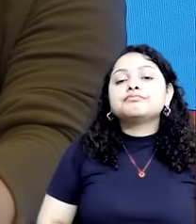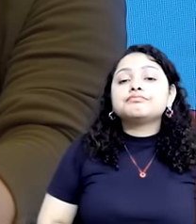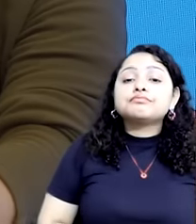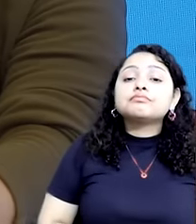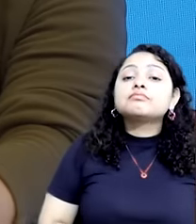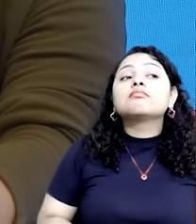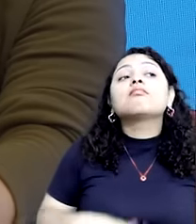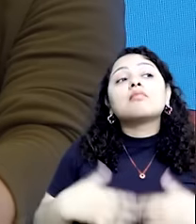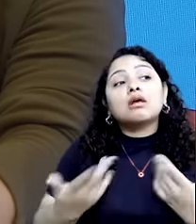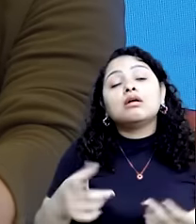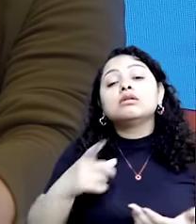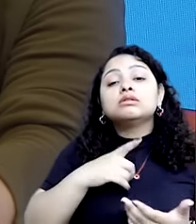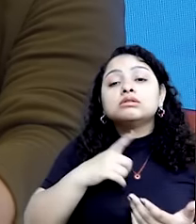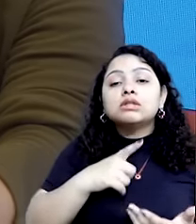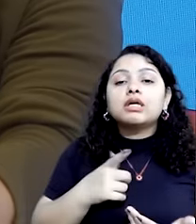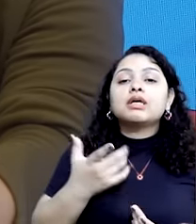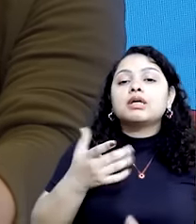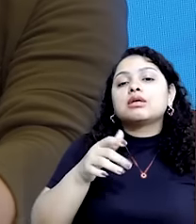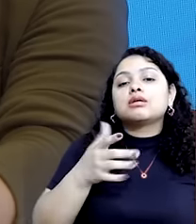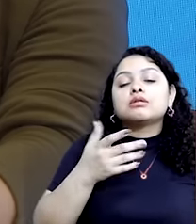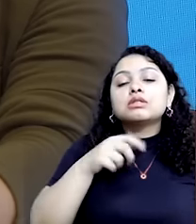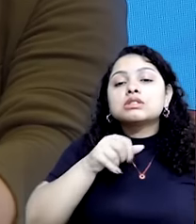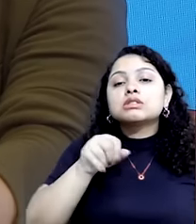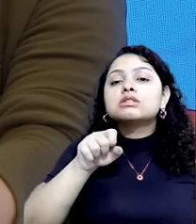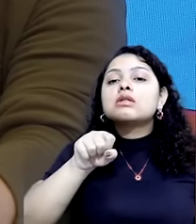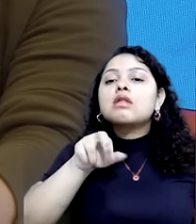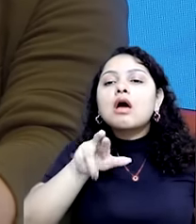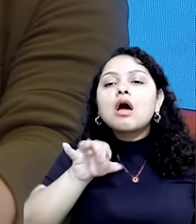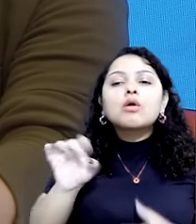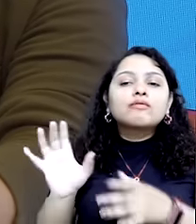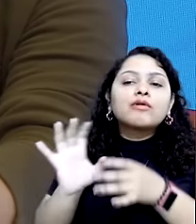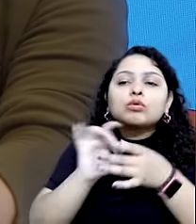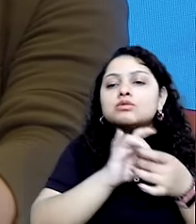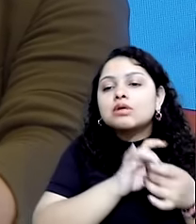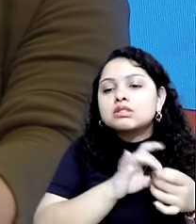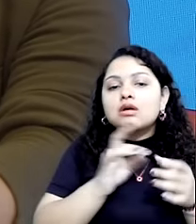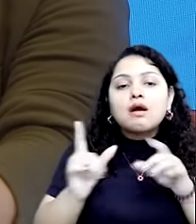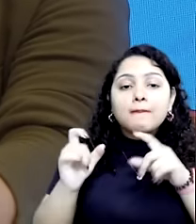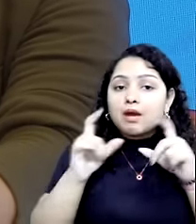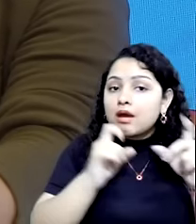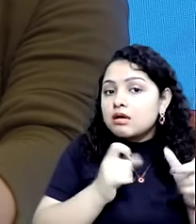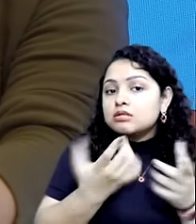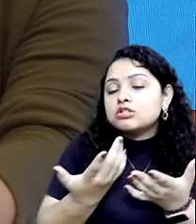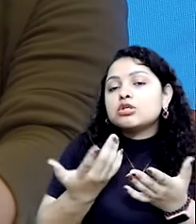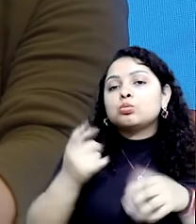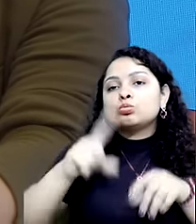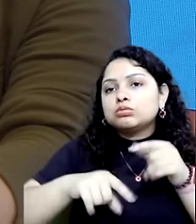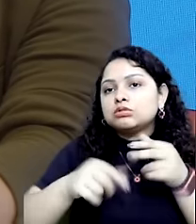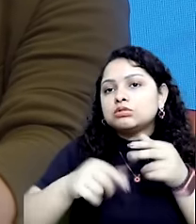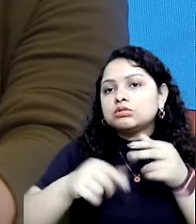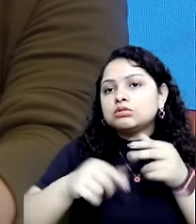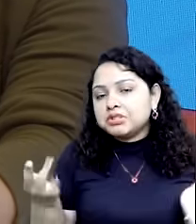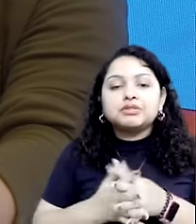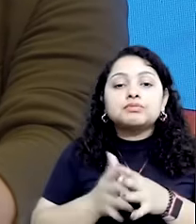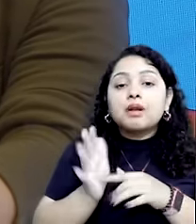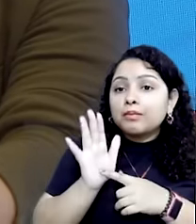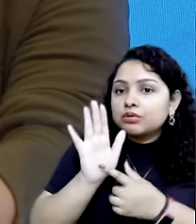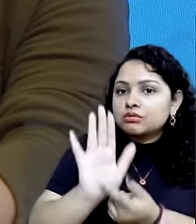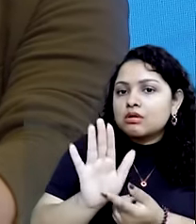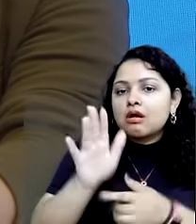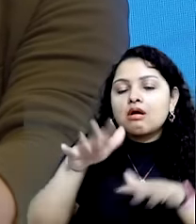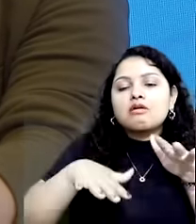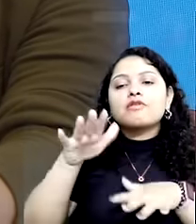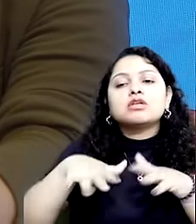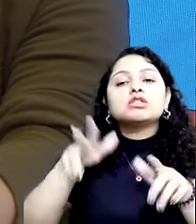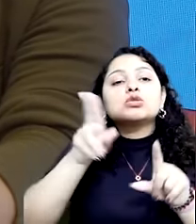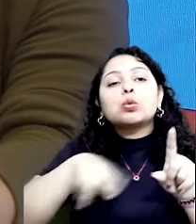temos quando a gente vai atrás de cenários né então a gente vai contextualizar a imagem Então a gente vai usar acessórios para mostrar muitas vezes